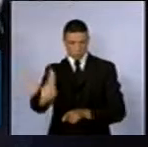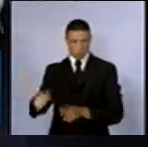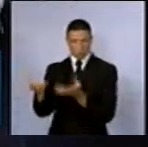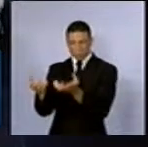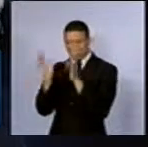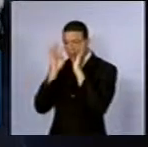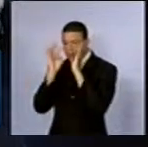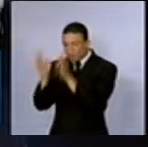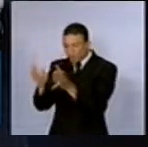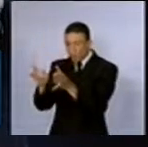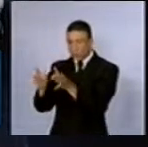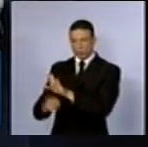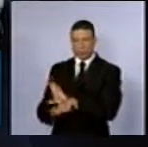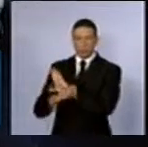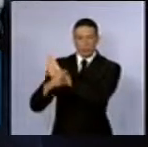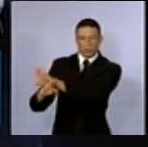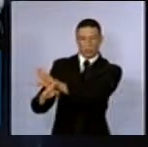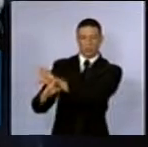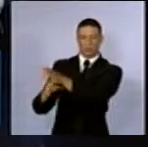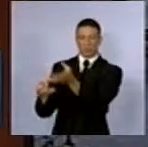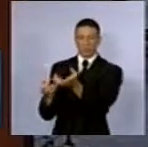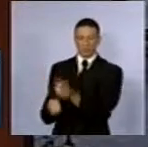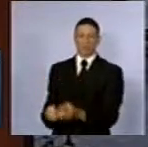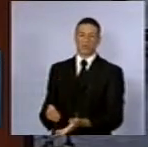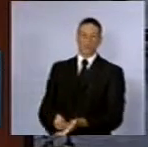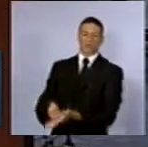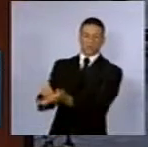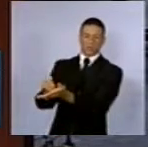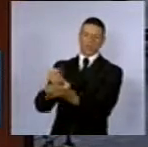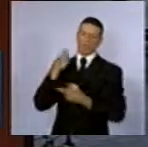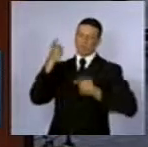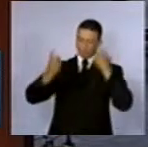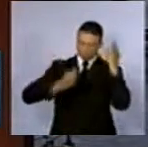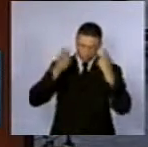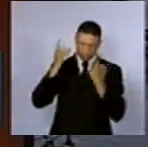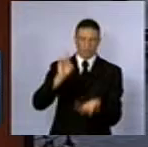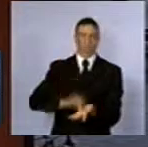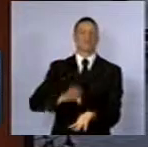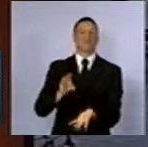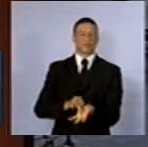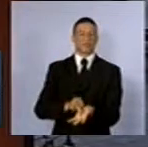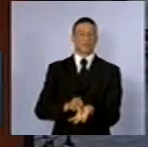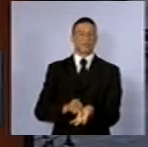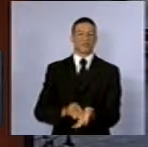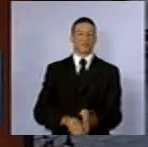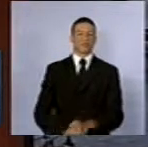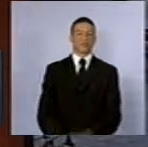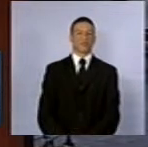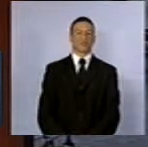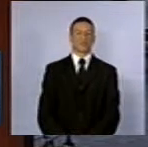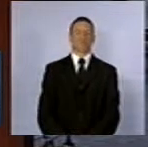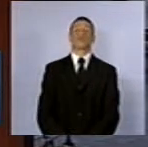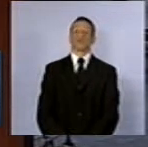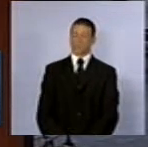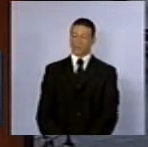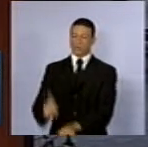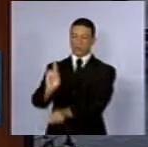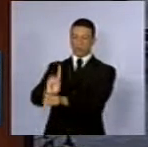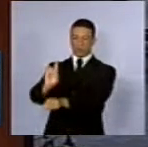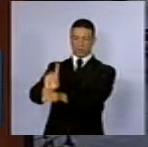também tem se debruçado se preocupado com essa questão no nosso ambiente agradeço Dr